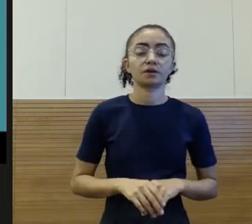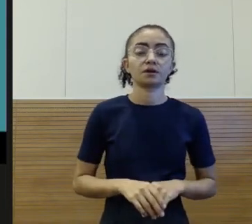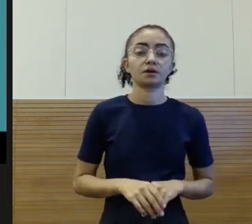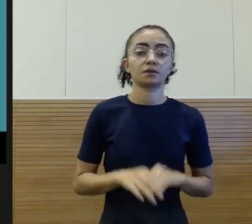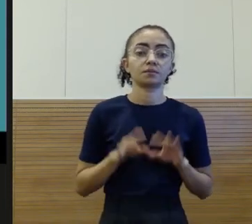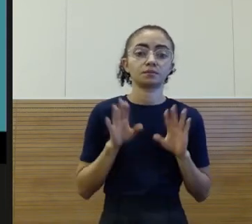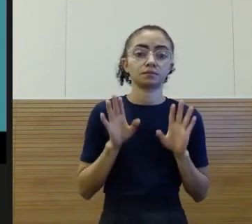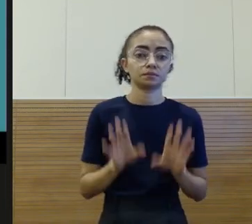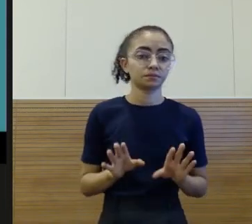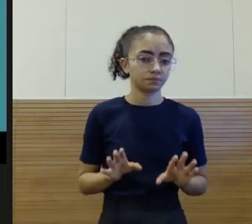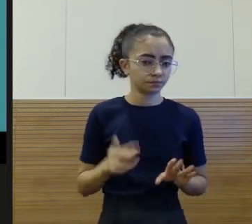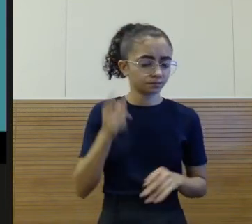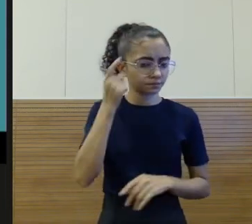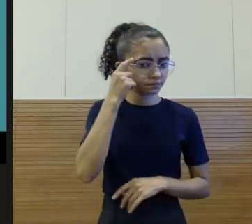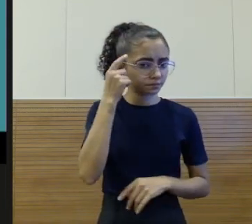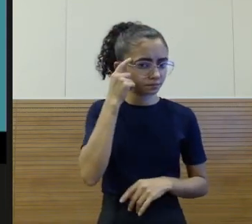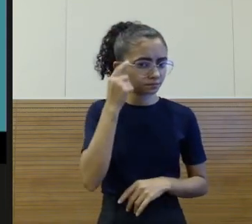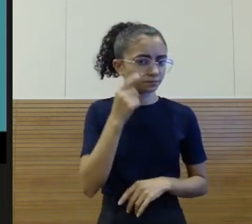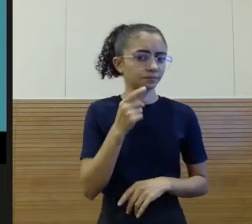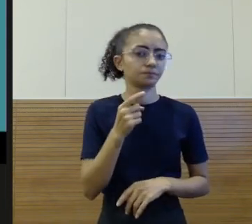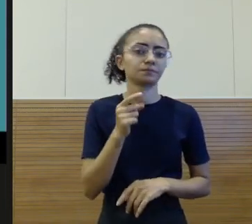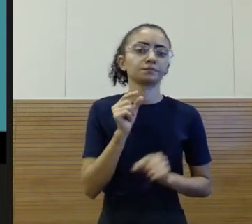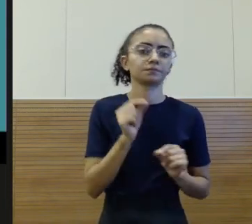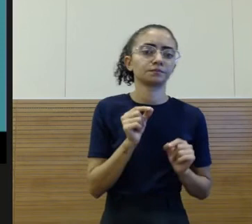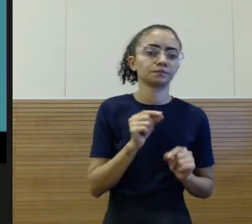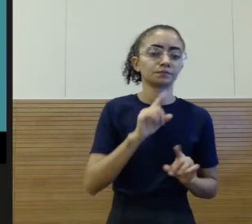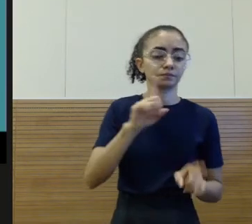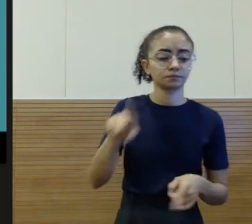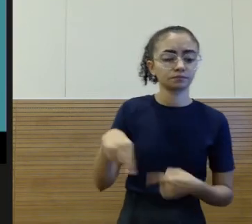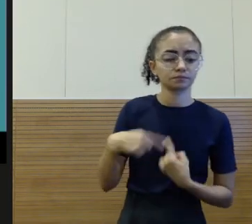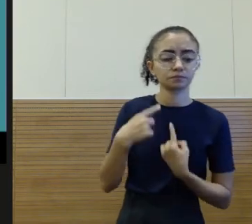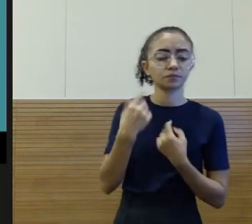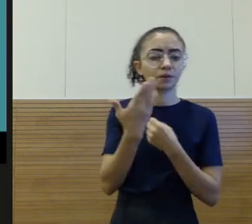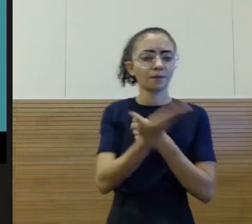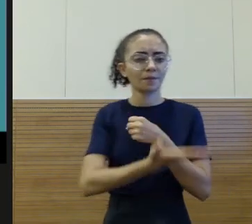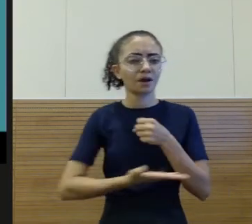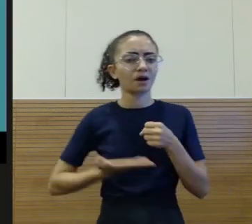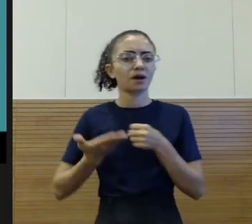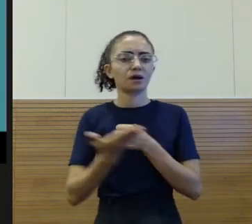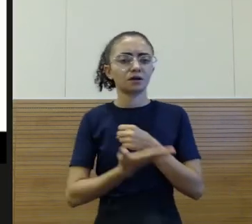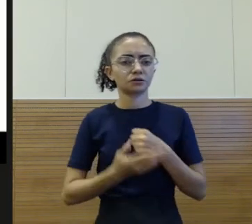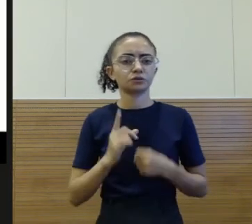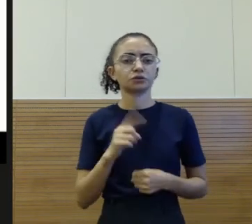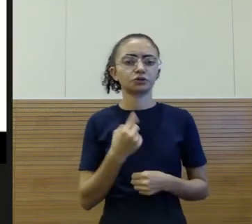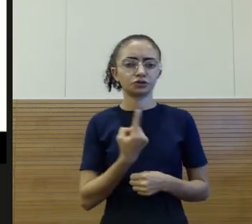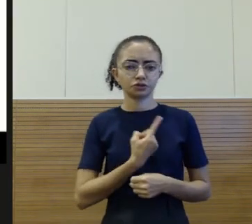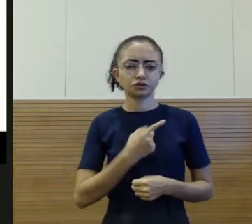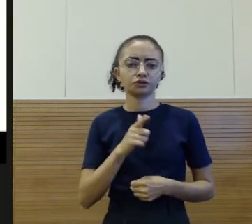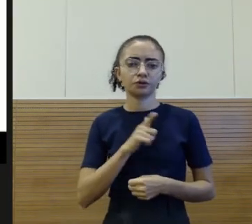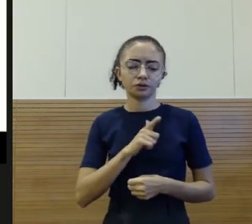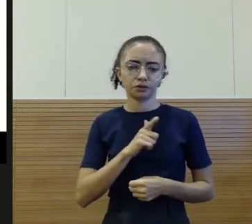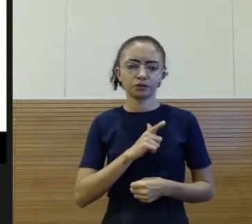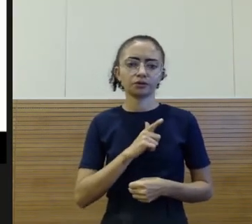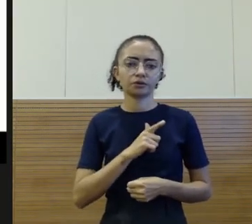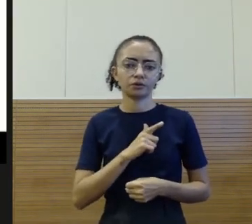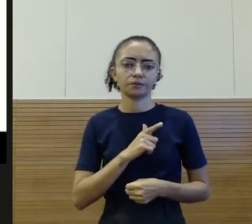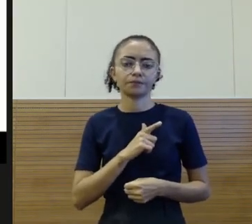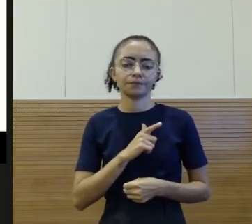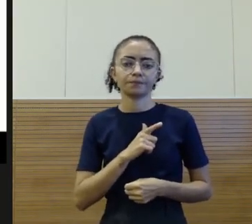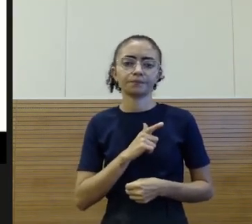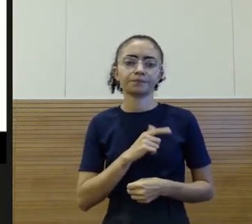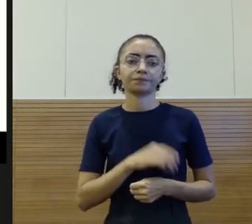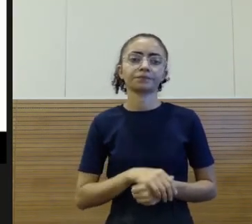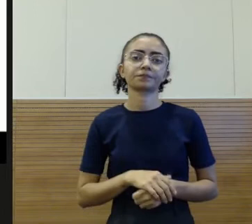dando mais, maior resposta a alguns dos desafios como básicos que estivemos enfrentando nos últimos anos.